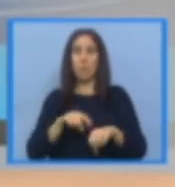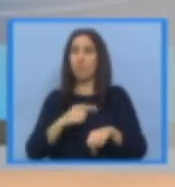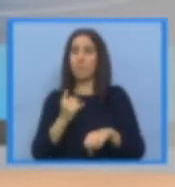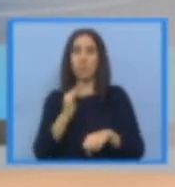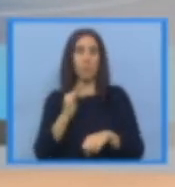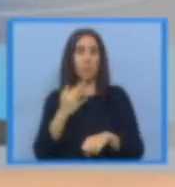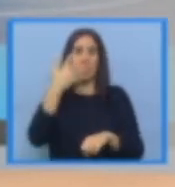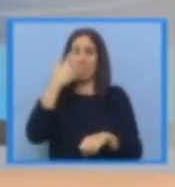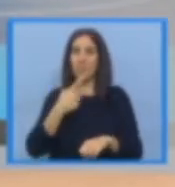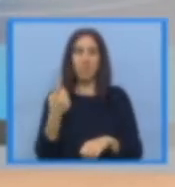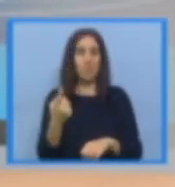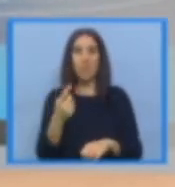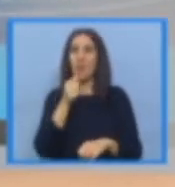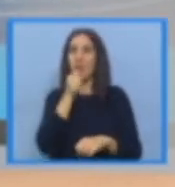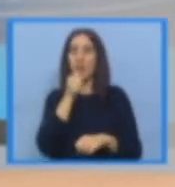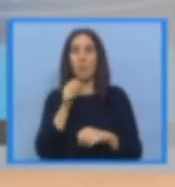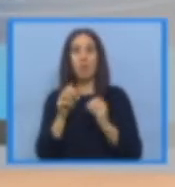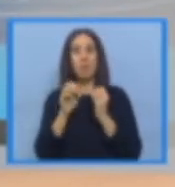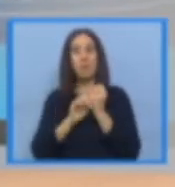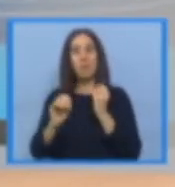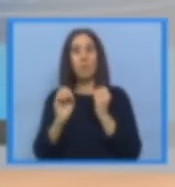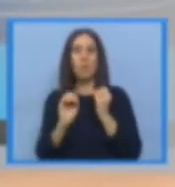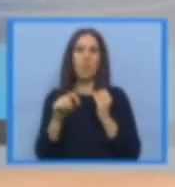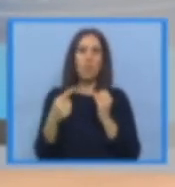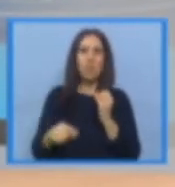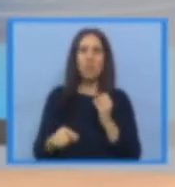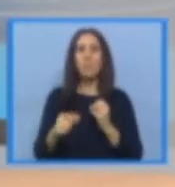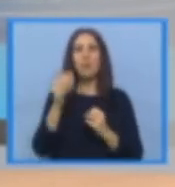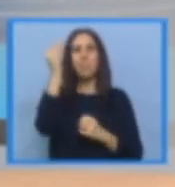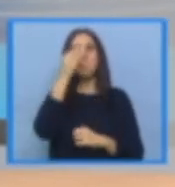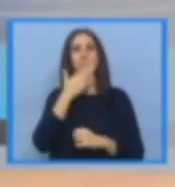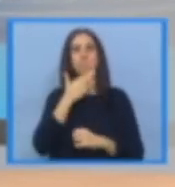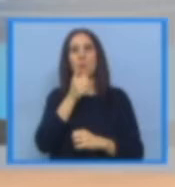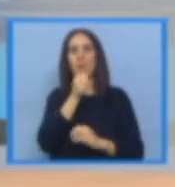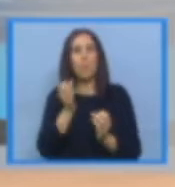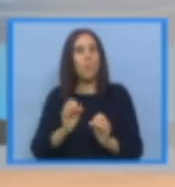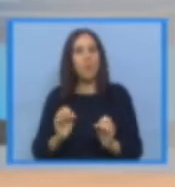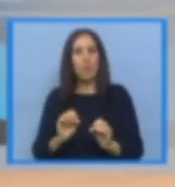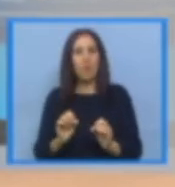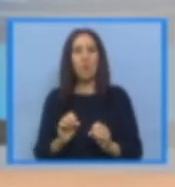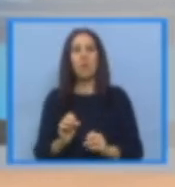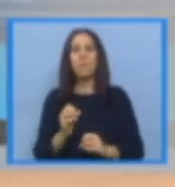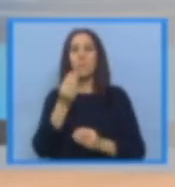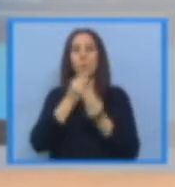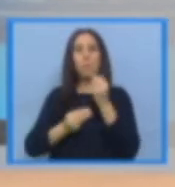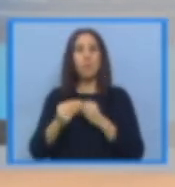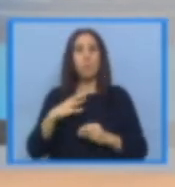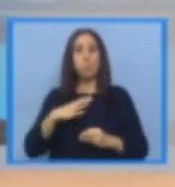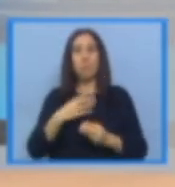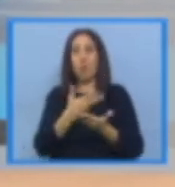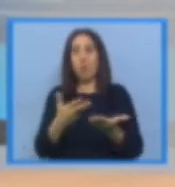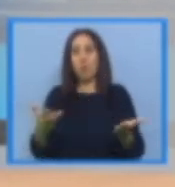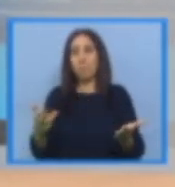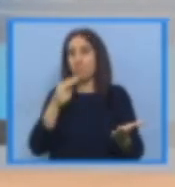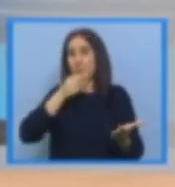por dia, não tem água canalizada, quer dizer, agora tem, mas não há água na vila. Estamos sujeitos a comer o que é